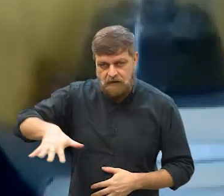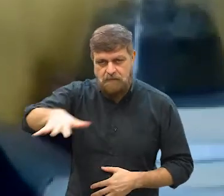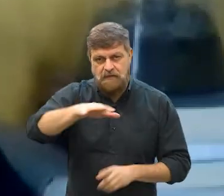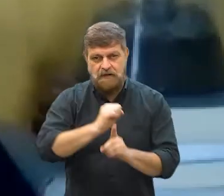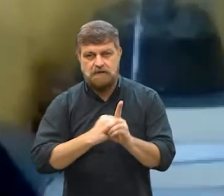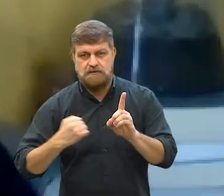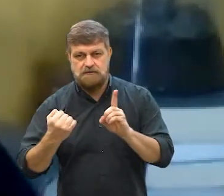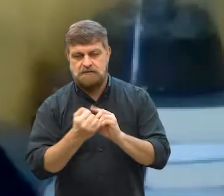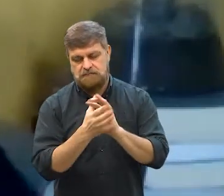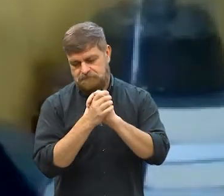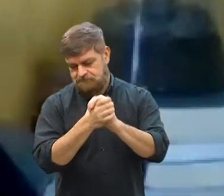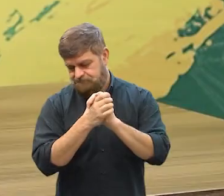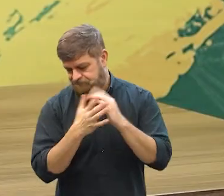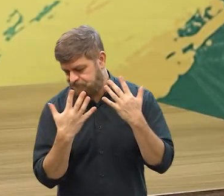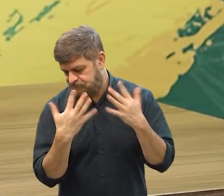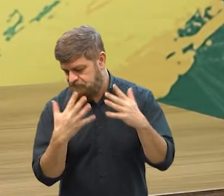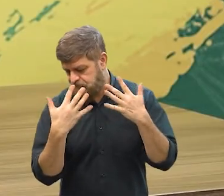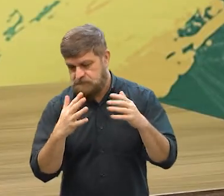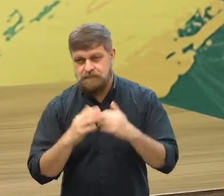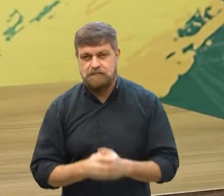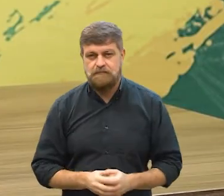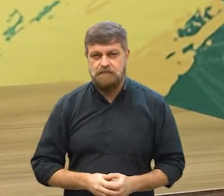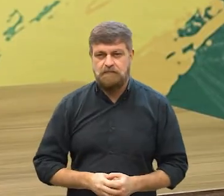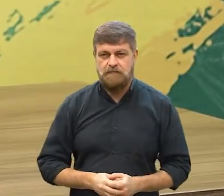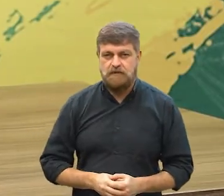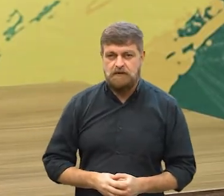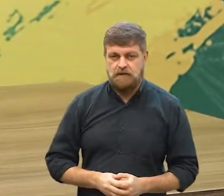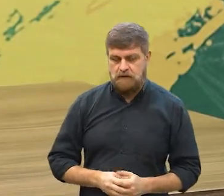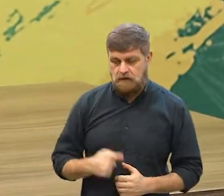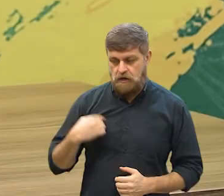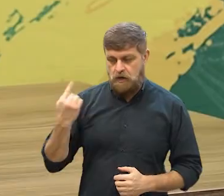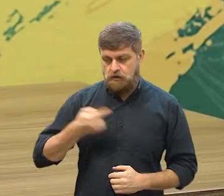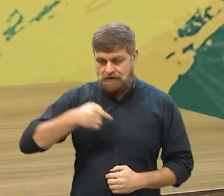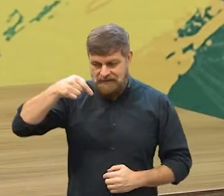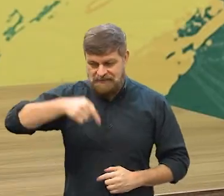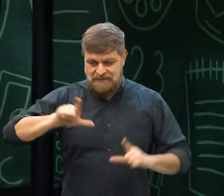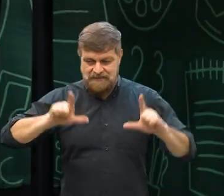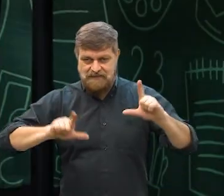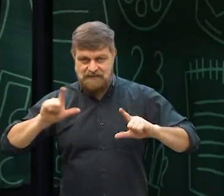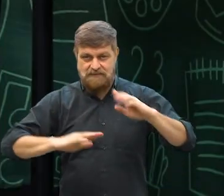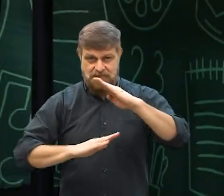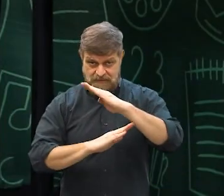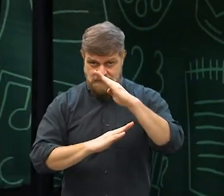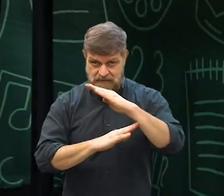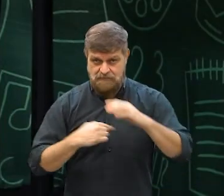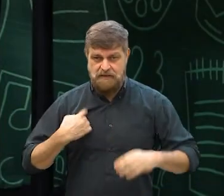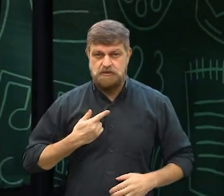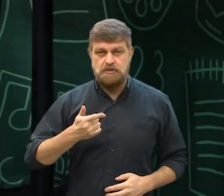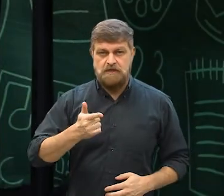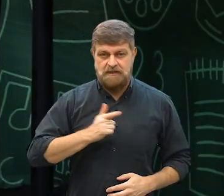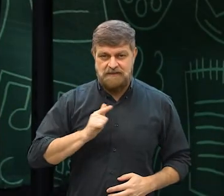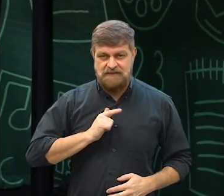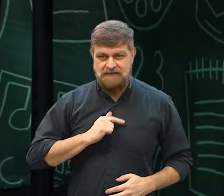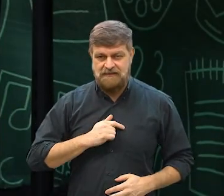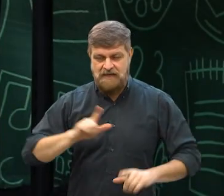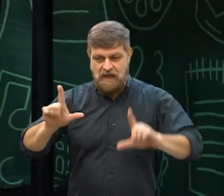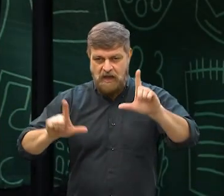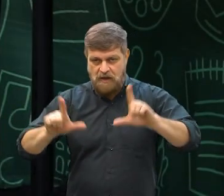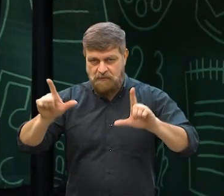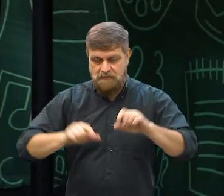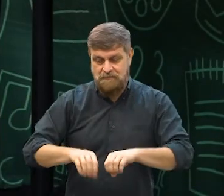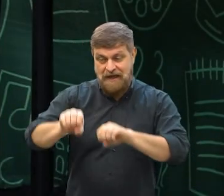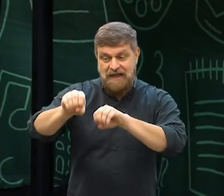da sociedade Parabéns a você é inclusive Luiz André aqui na TV Câmara Campinas a gente tem esse quadro